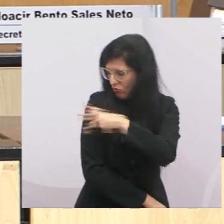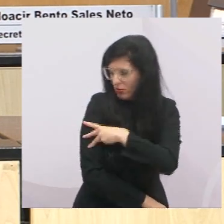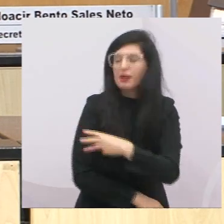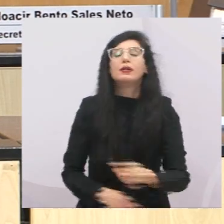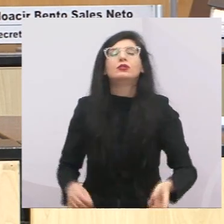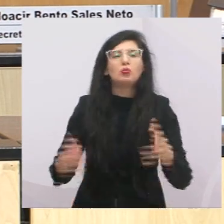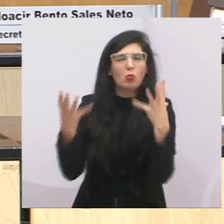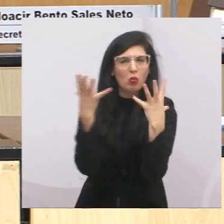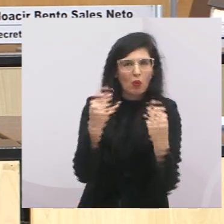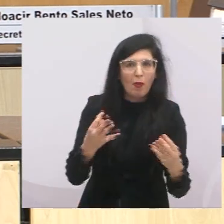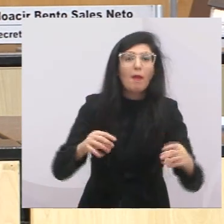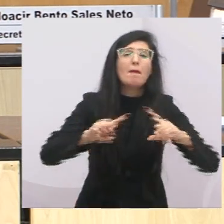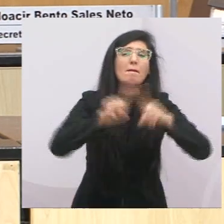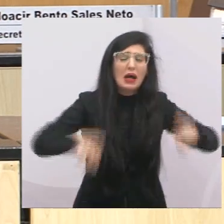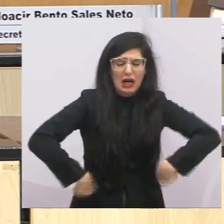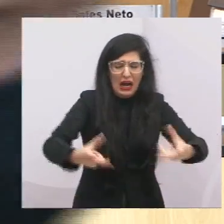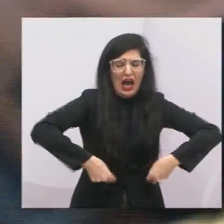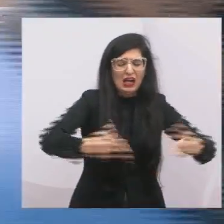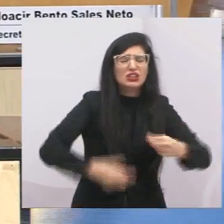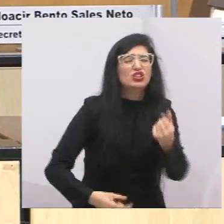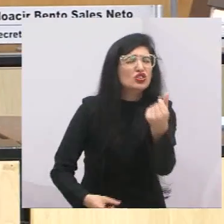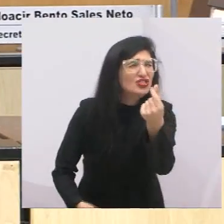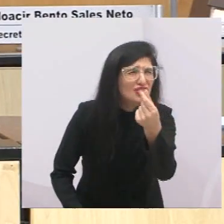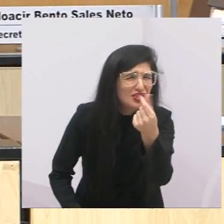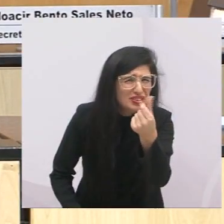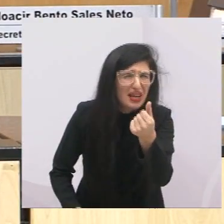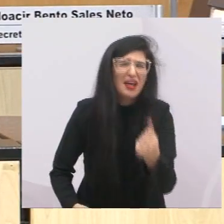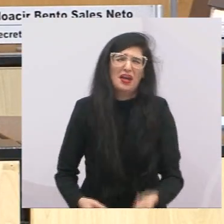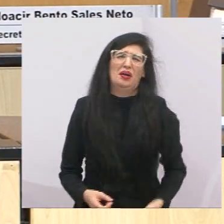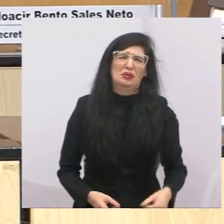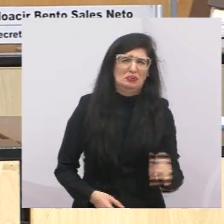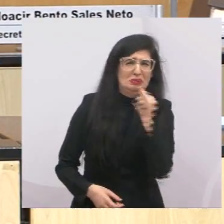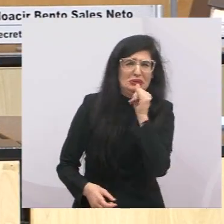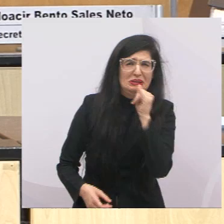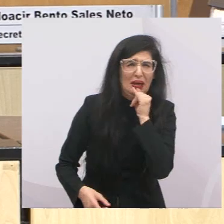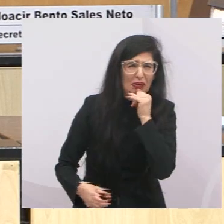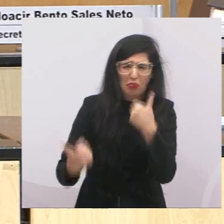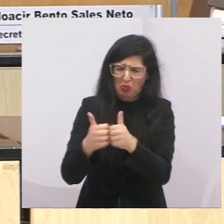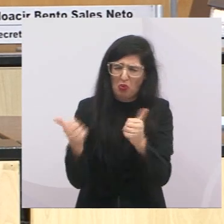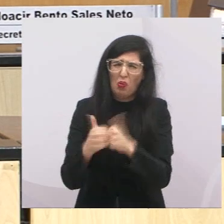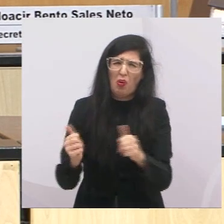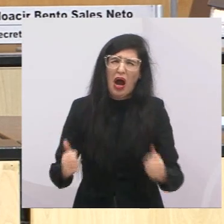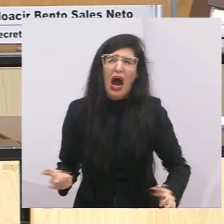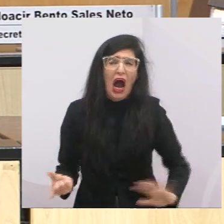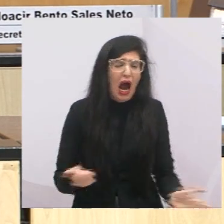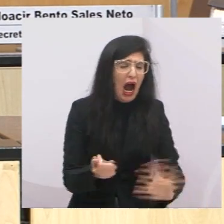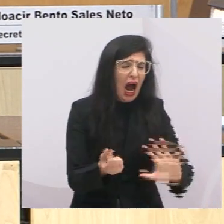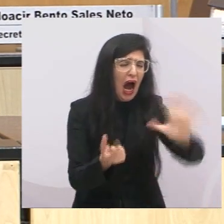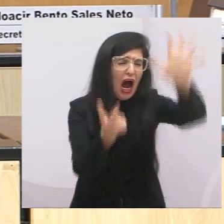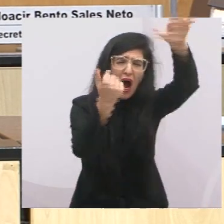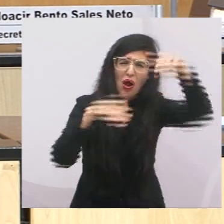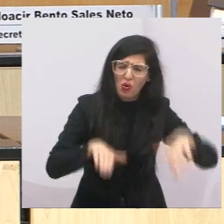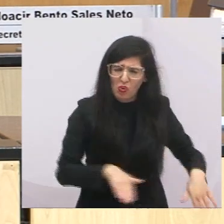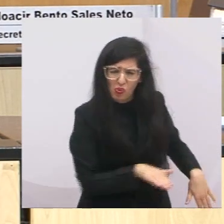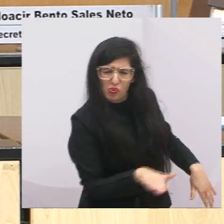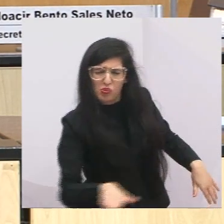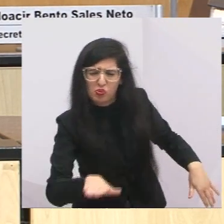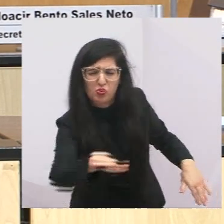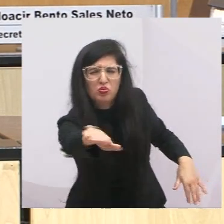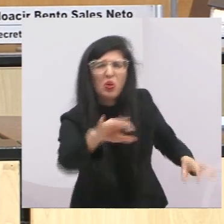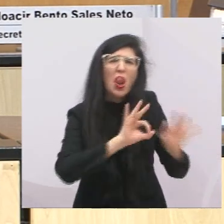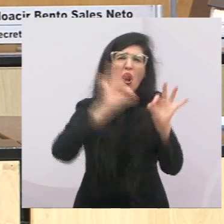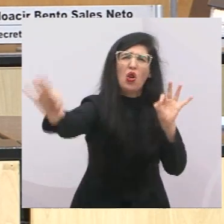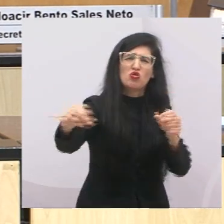Lamartine, representando um gasto excepcional, pois algumas famílias, pelo local de trabalho, têm que utilizar transporte para a locomoção.